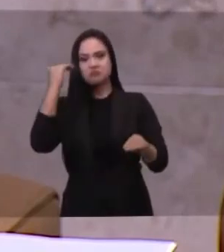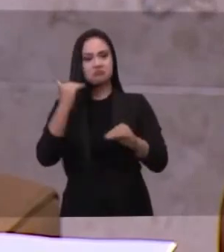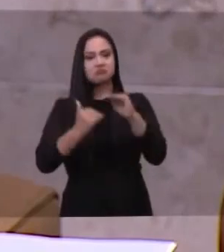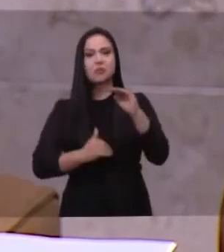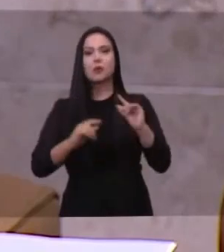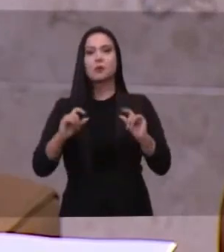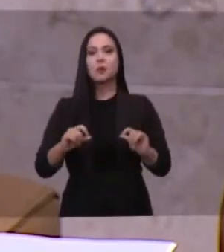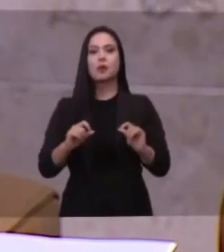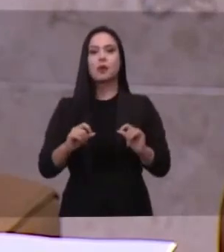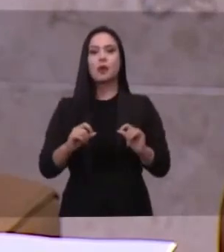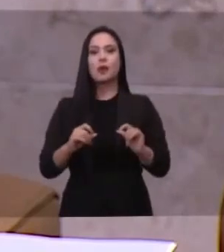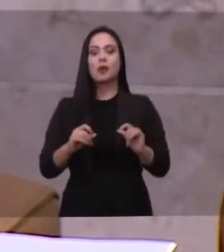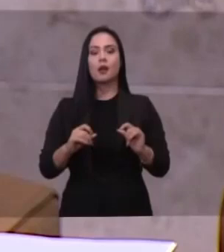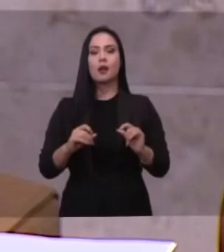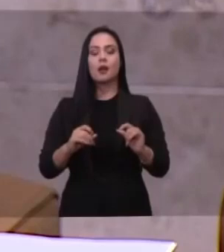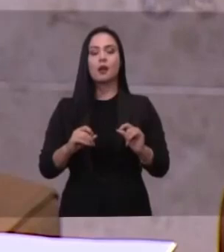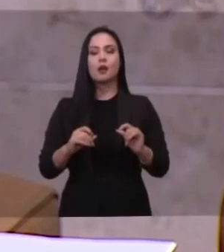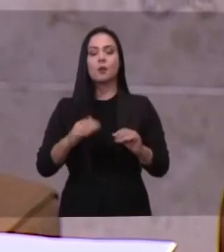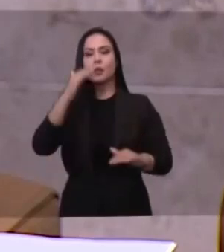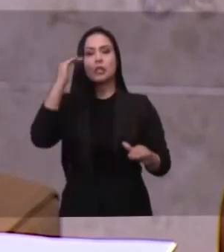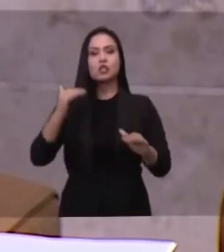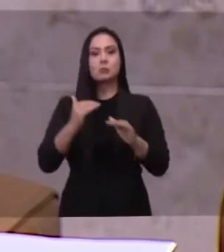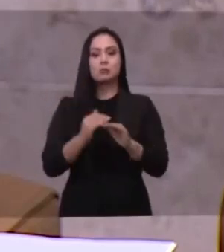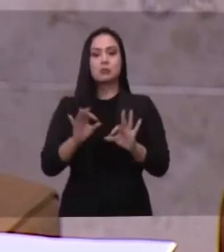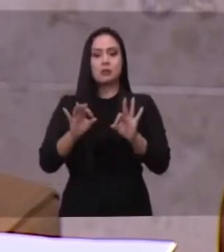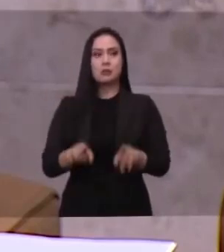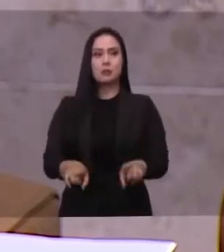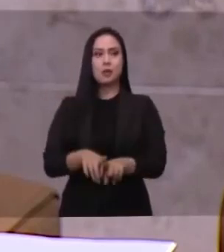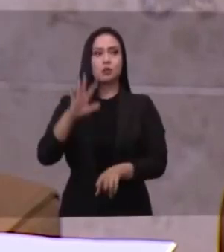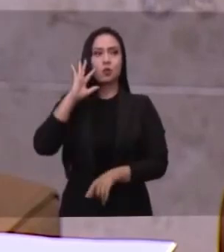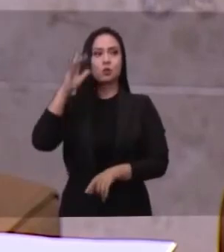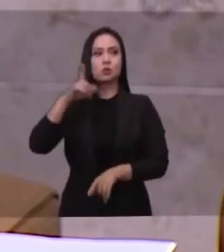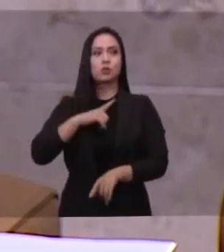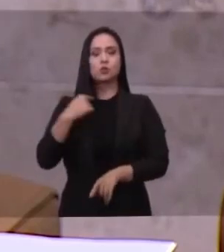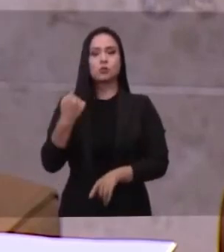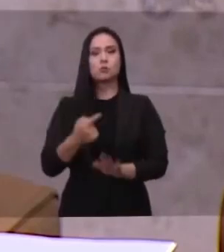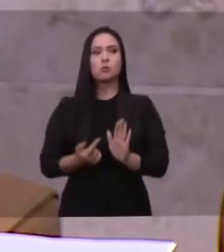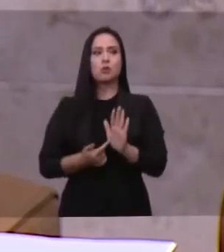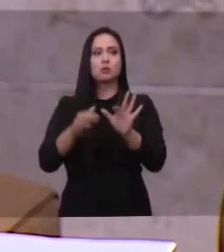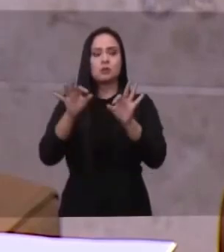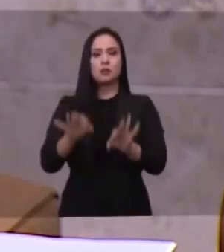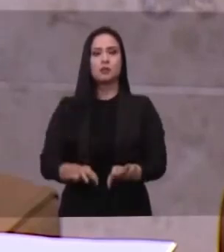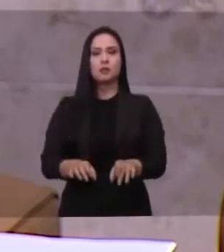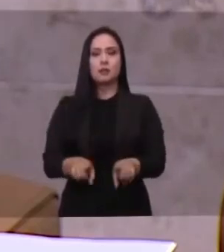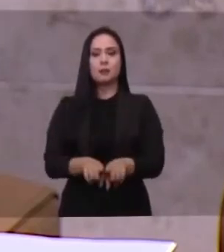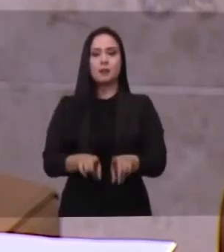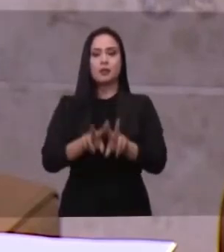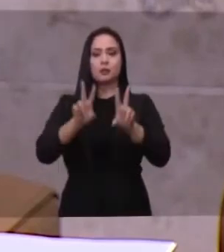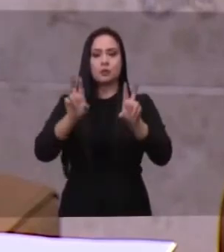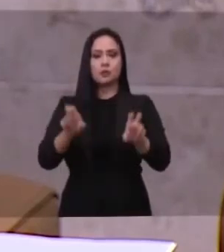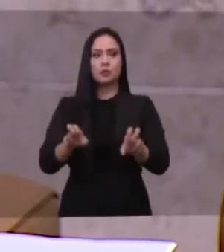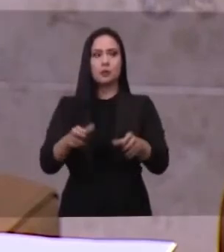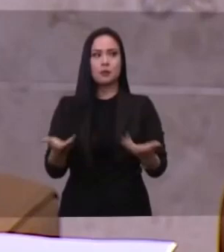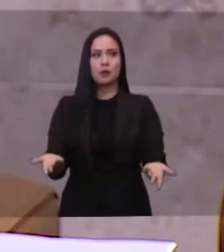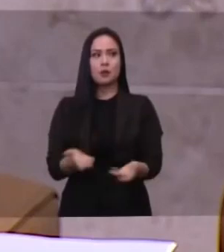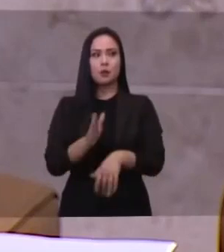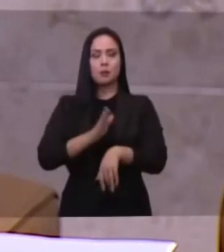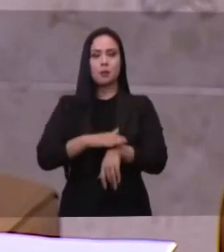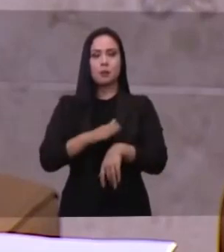à correta compreensão e tampouco à solução que se nos afigura correta da temática